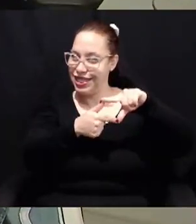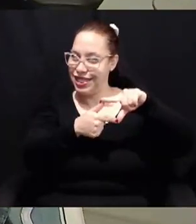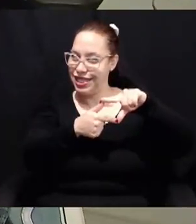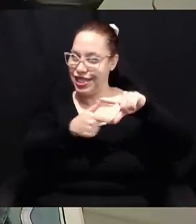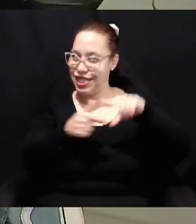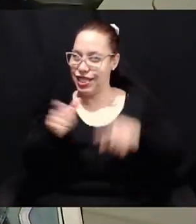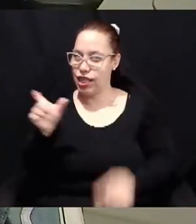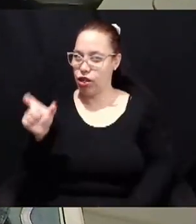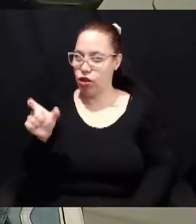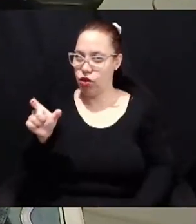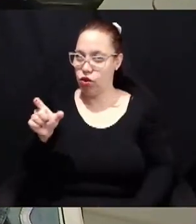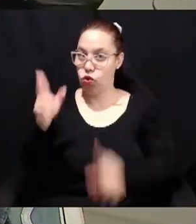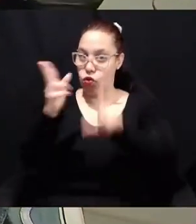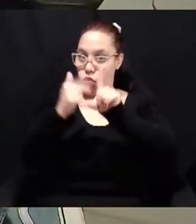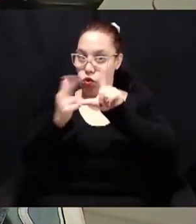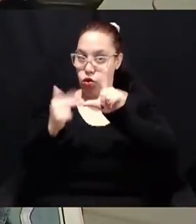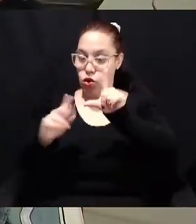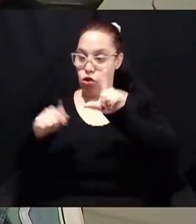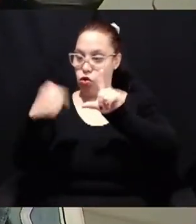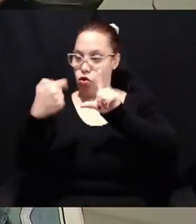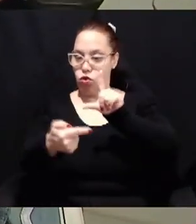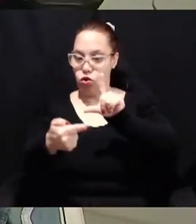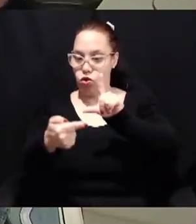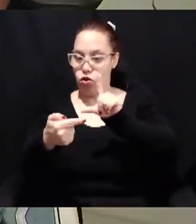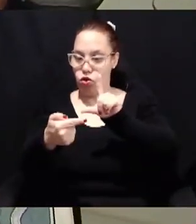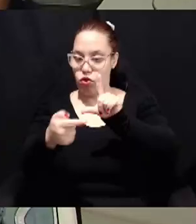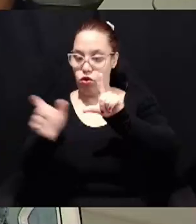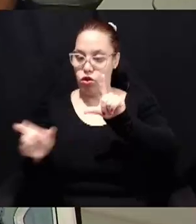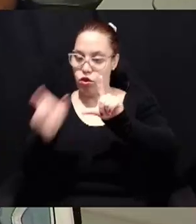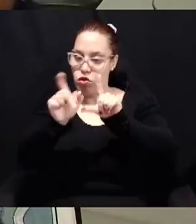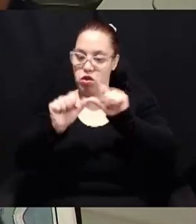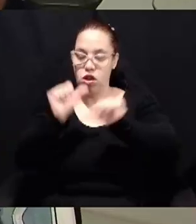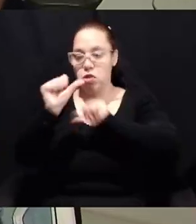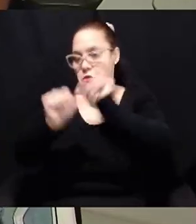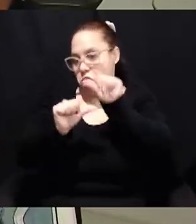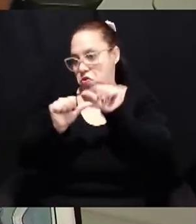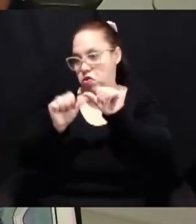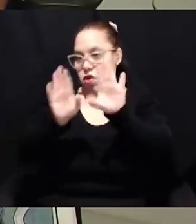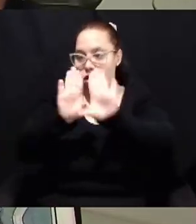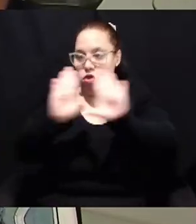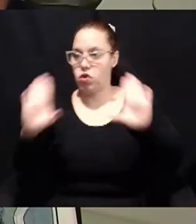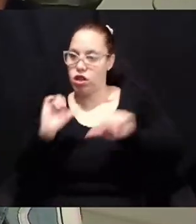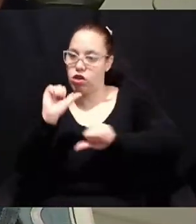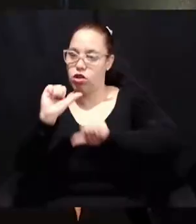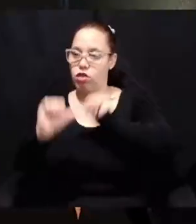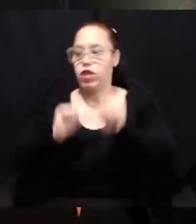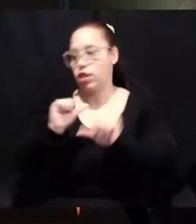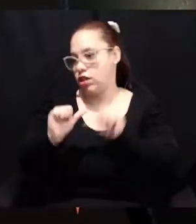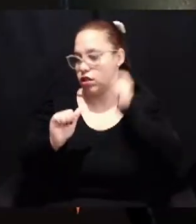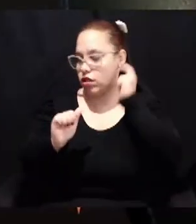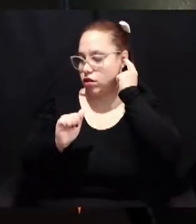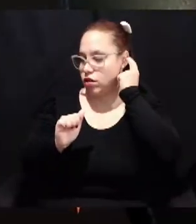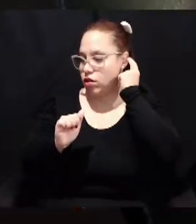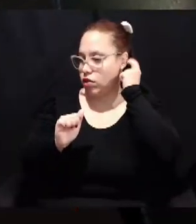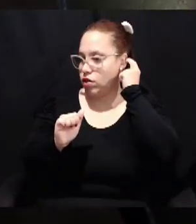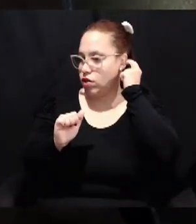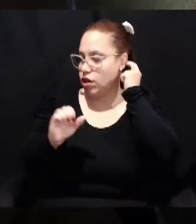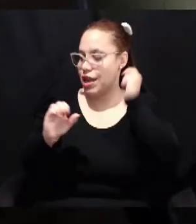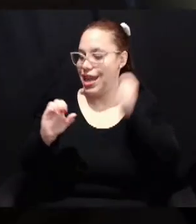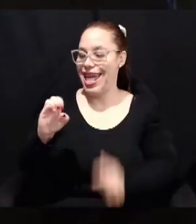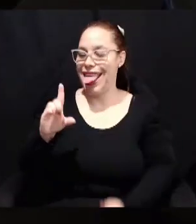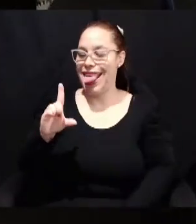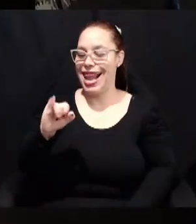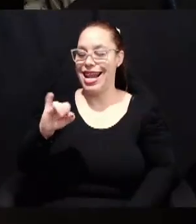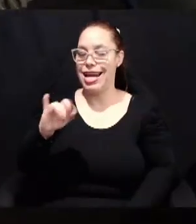um desenho e um outro desenho que o personagem está de outro jeito, ou o cenário está de outro jeito. Esse caminho, essa elipse entre uma cena e outra, ela é criada